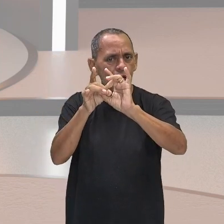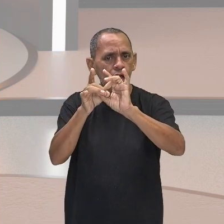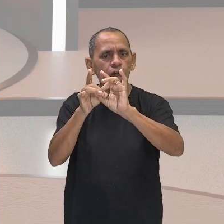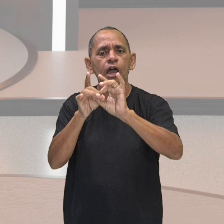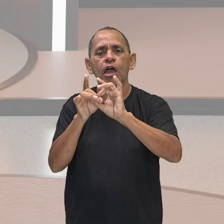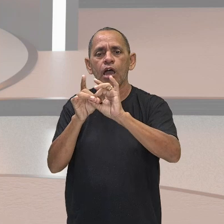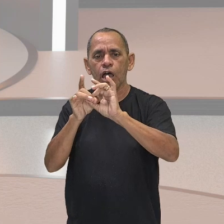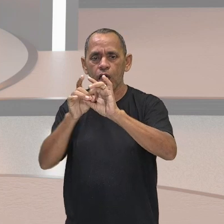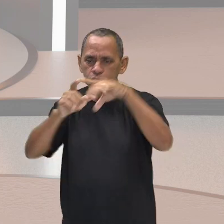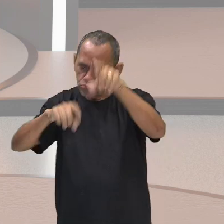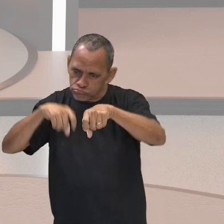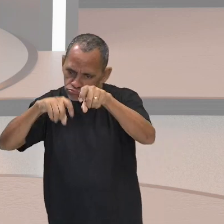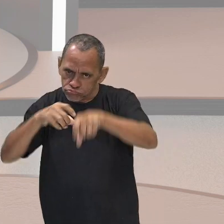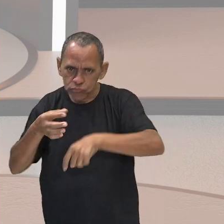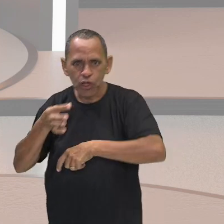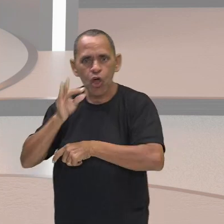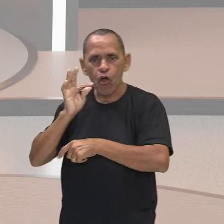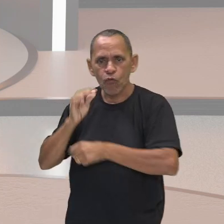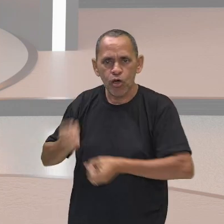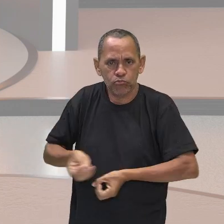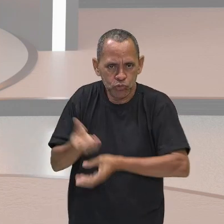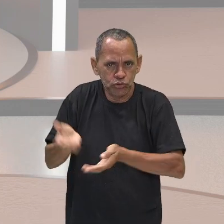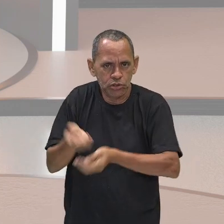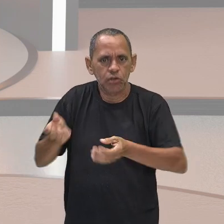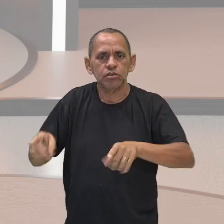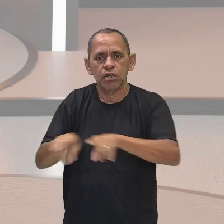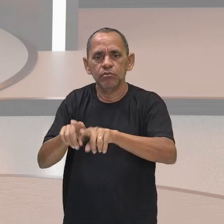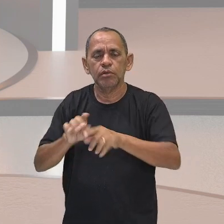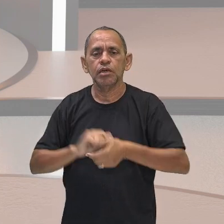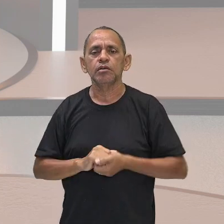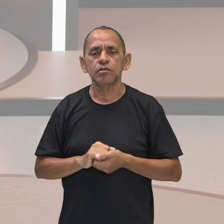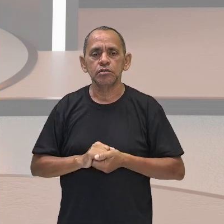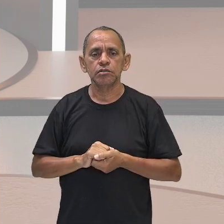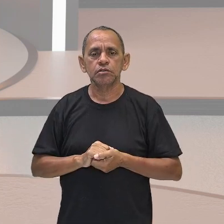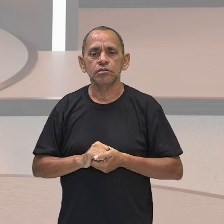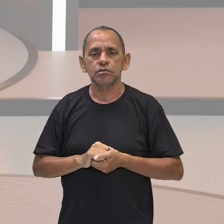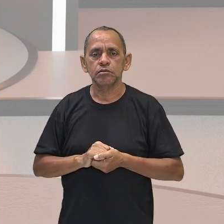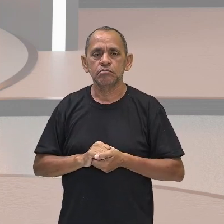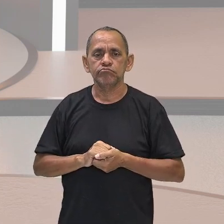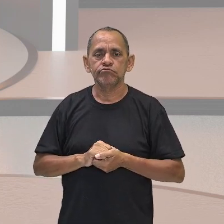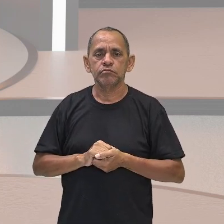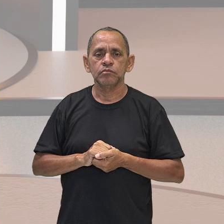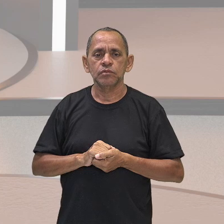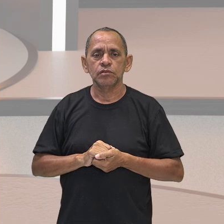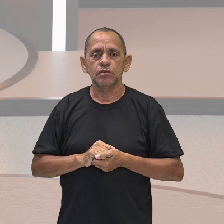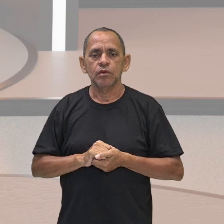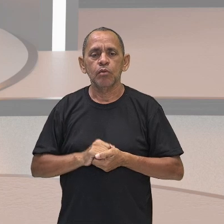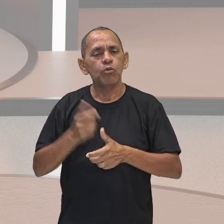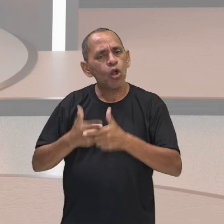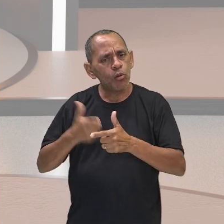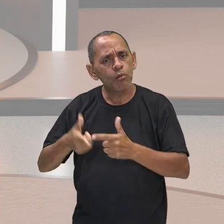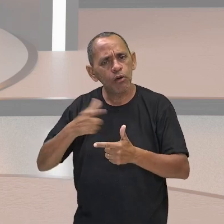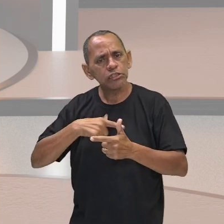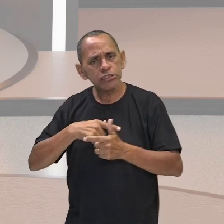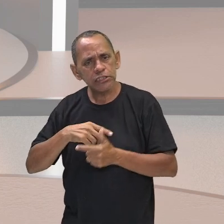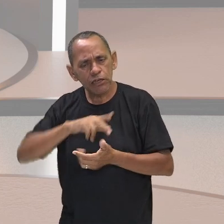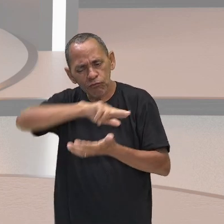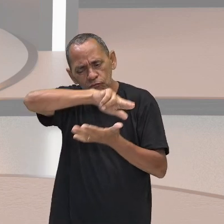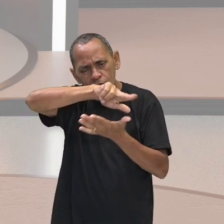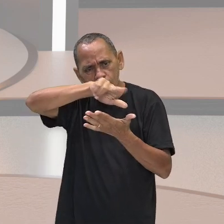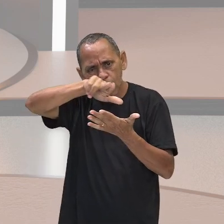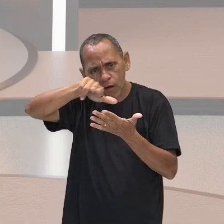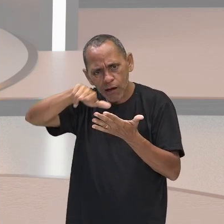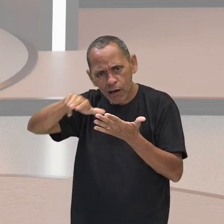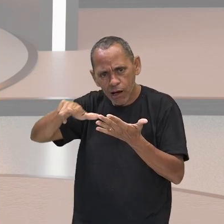também muito chateados, então, com esse império. Perceba que ele não tem o que? A base política para se sustentar. Então, a proclamação